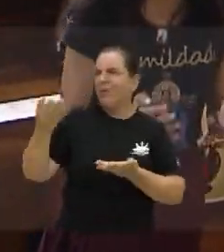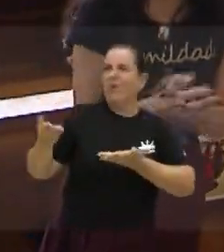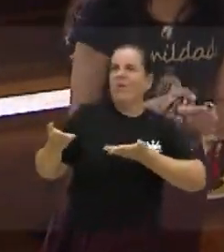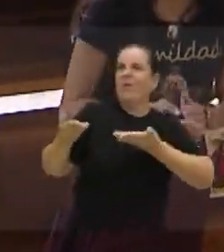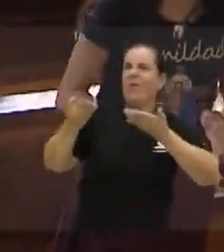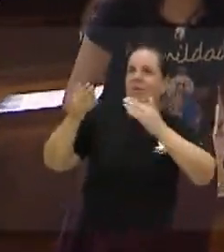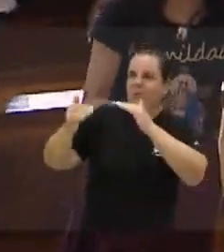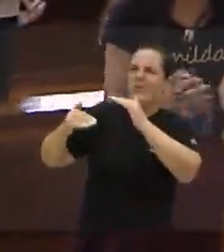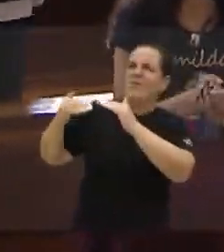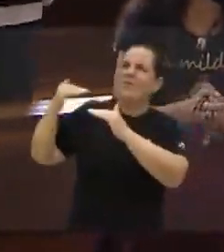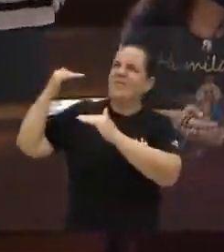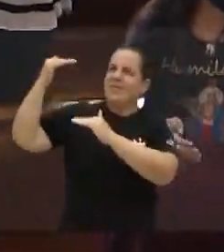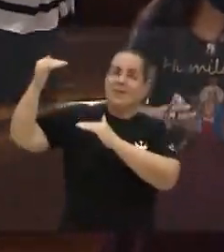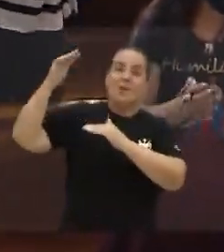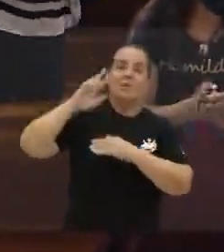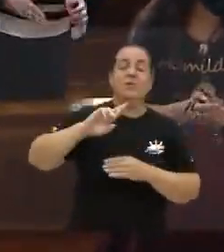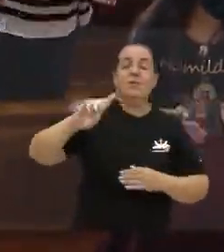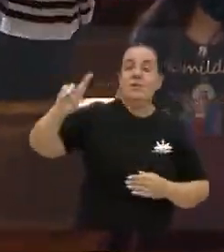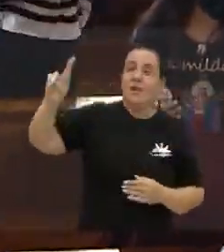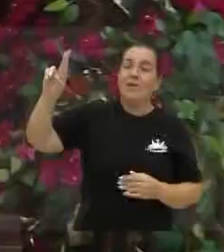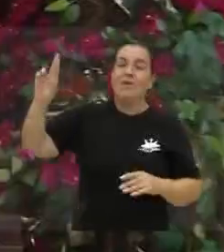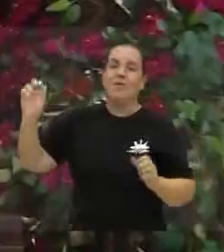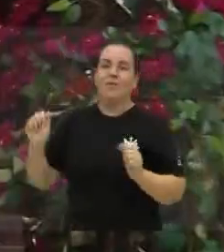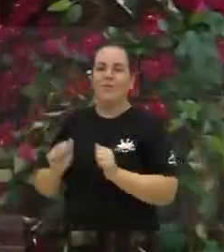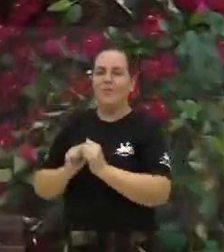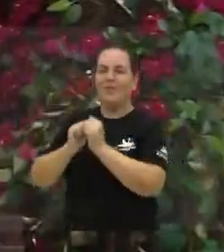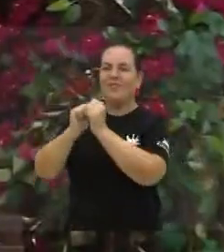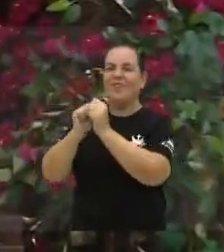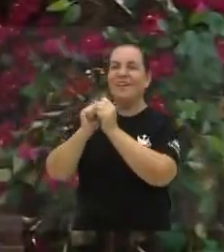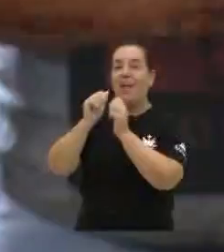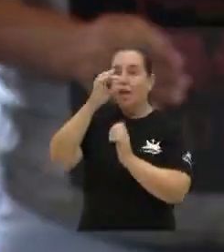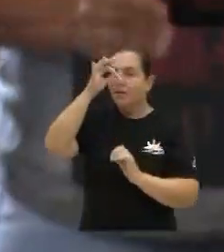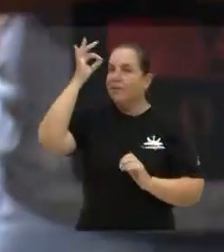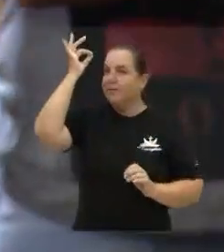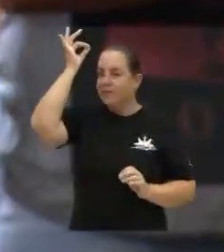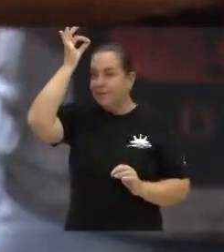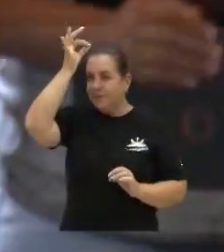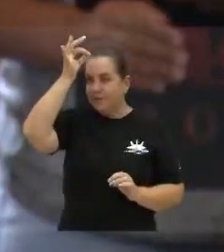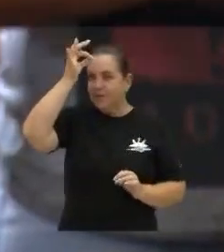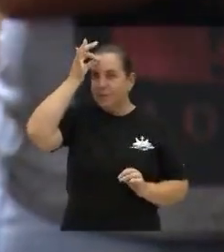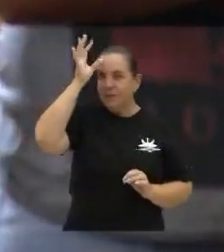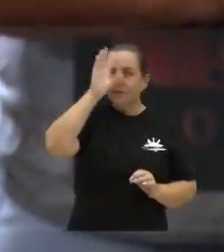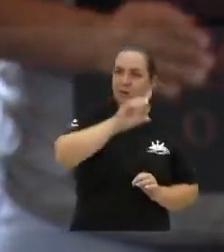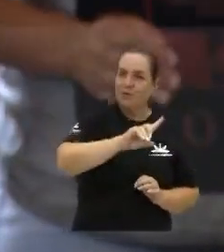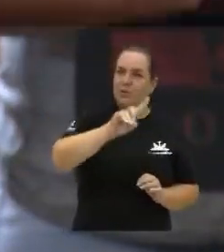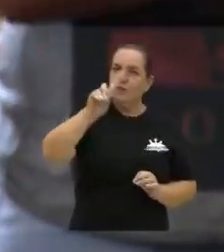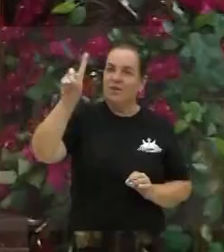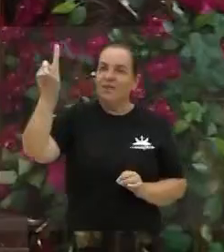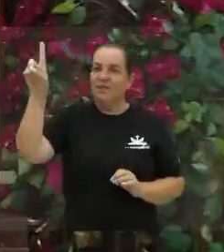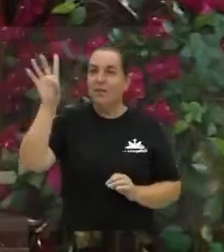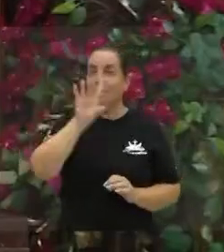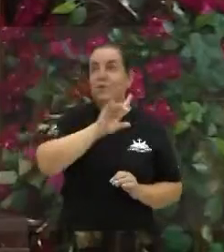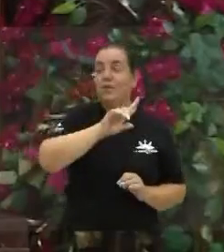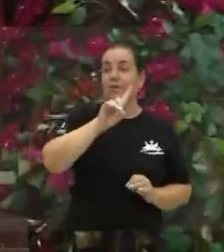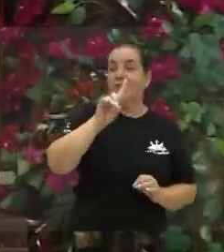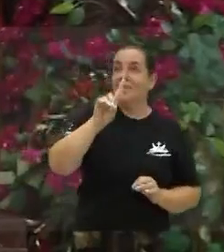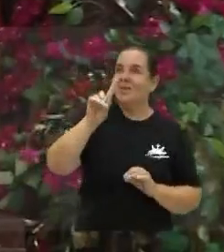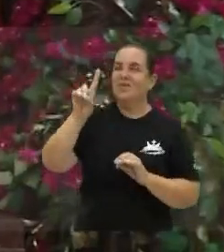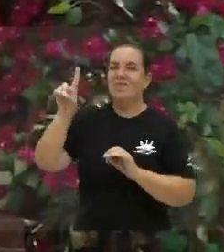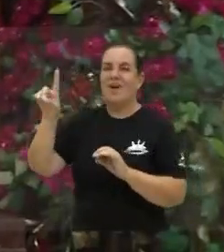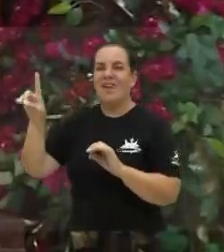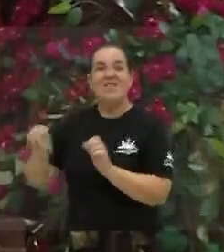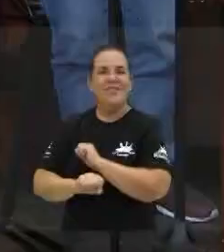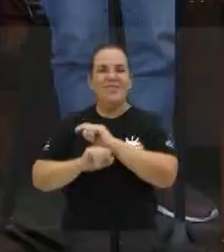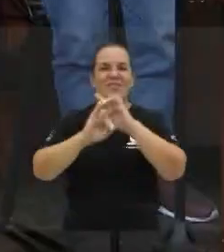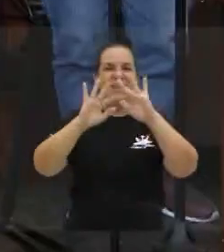Santo, o Altíssimo Senhor, como Espírito Divino, de